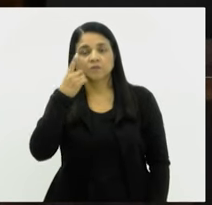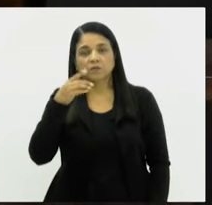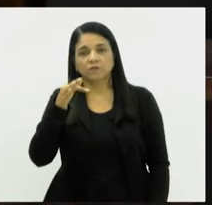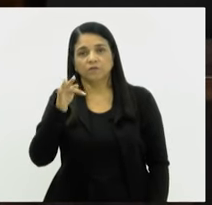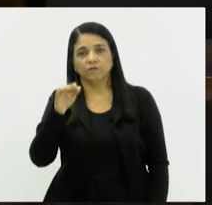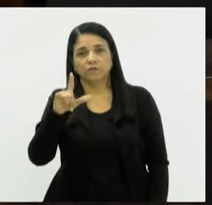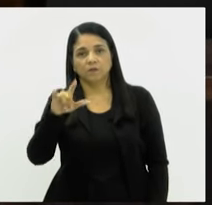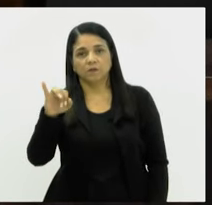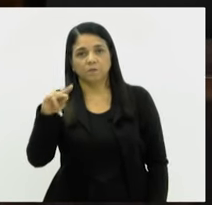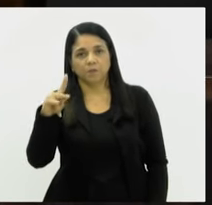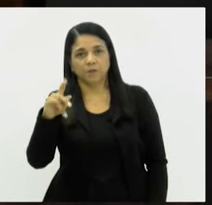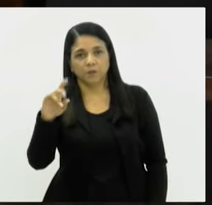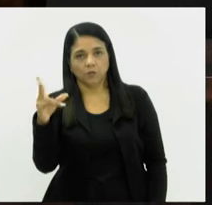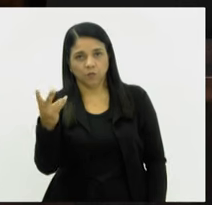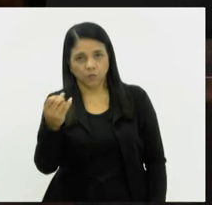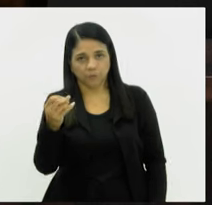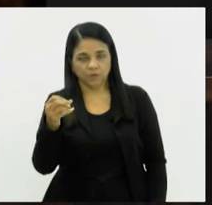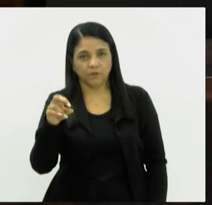Raves,